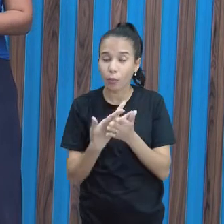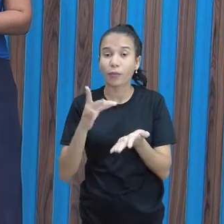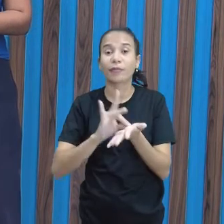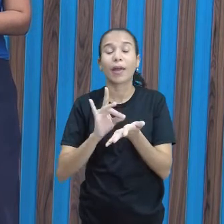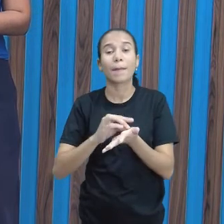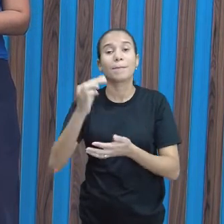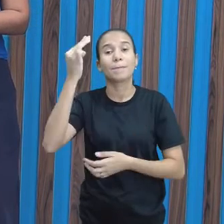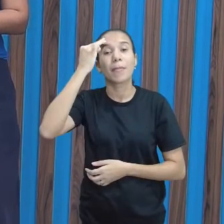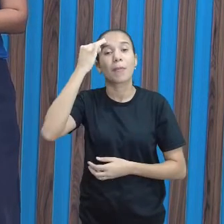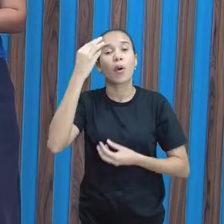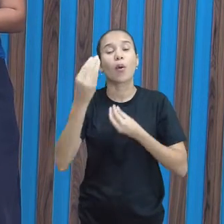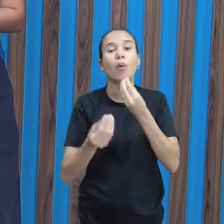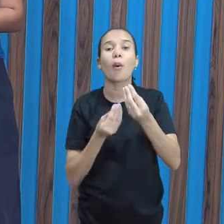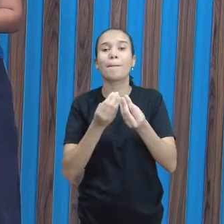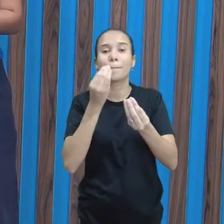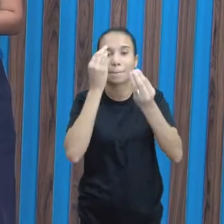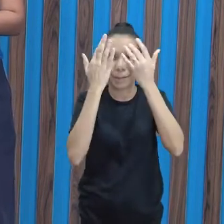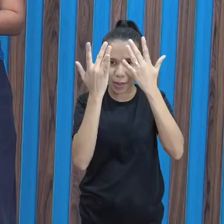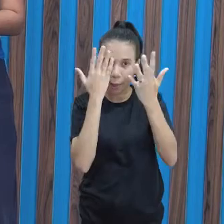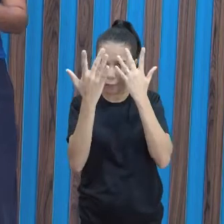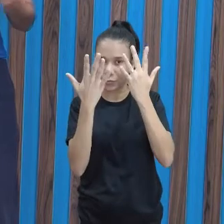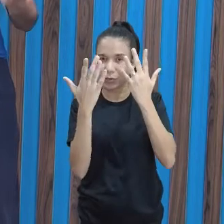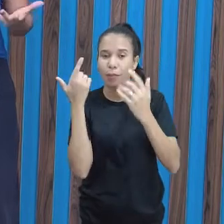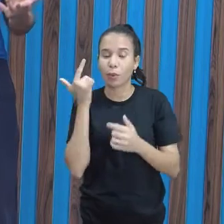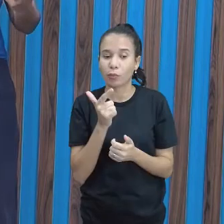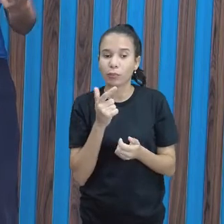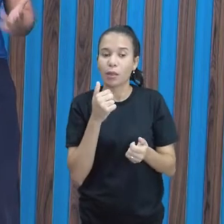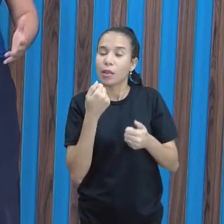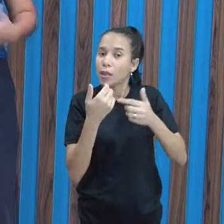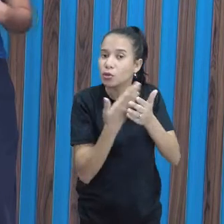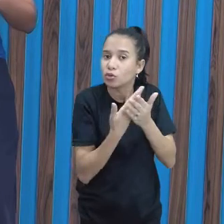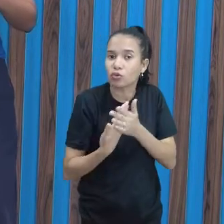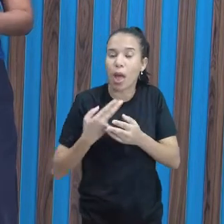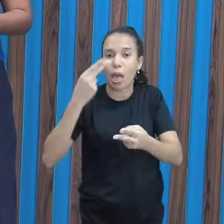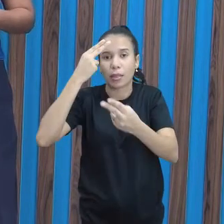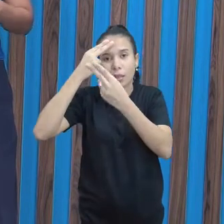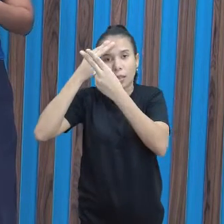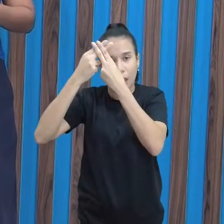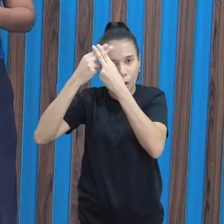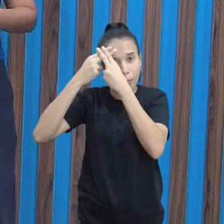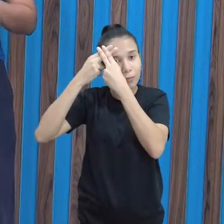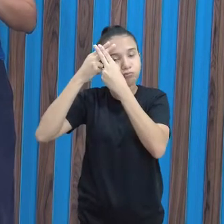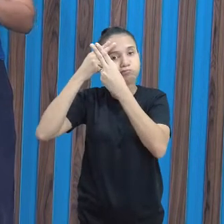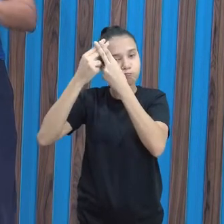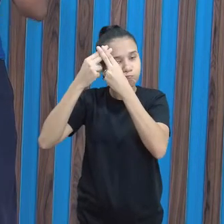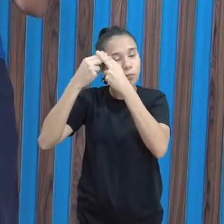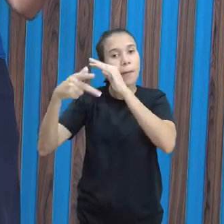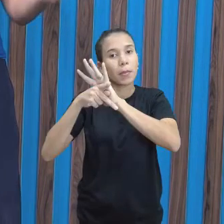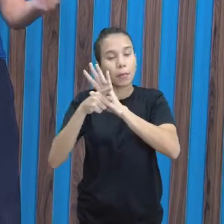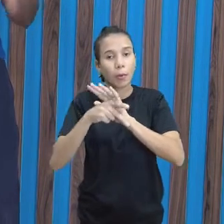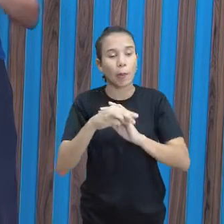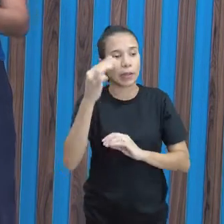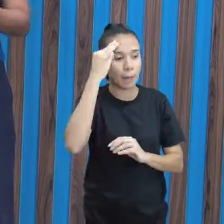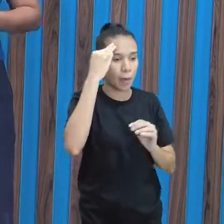memória em psicologia, por exemplo, para trabalhar trauma. A gente tem uma divisão entre uma memória coletiva e uma memória